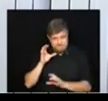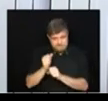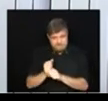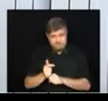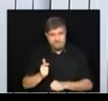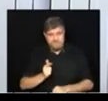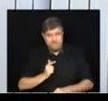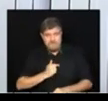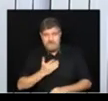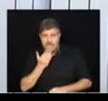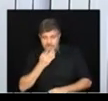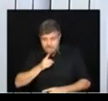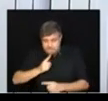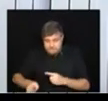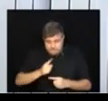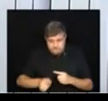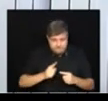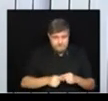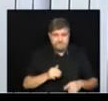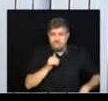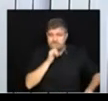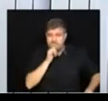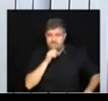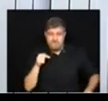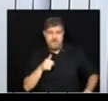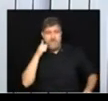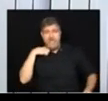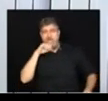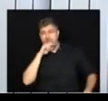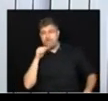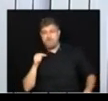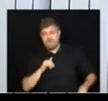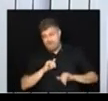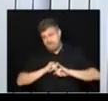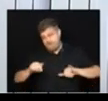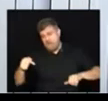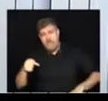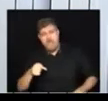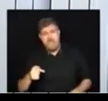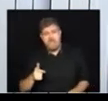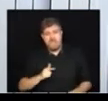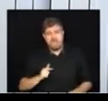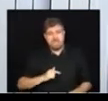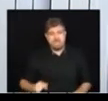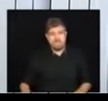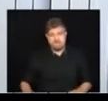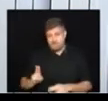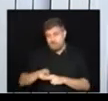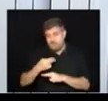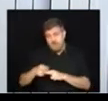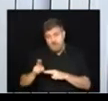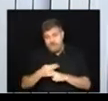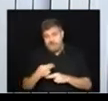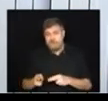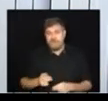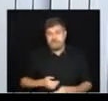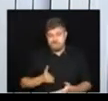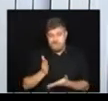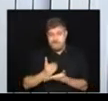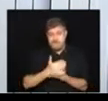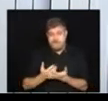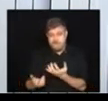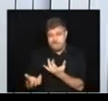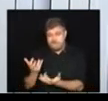alimentos proibidos? Então, aquela mãe que fala, olha, a criança, eu não vou conseguir fugir de um chocolate, de uma batata frita, então